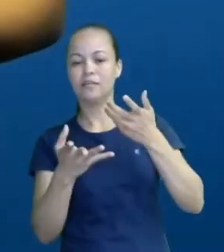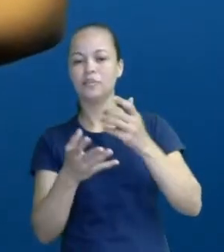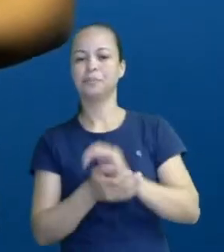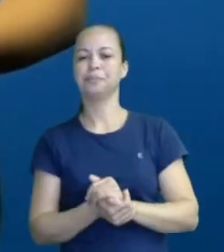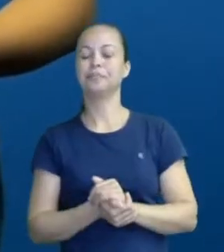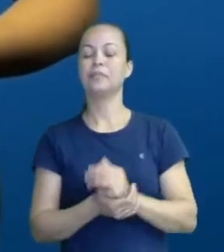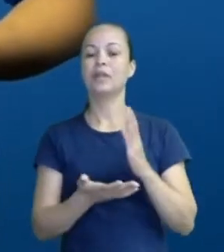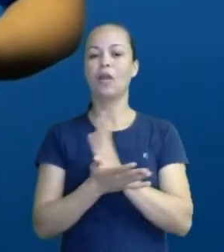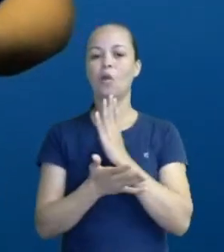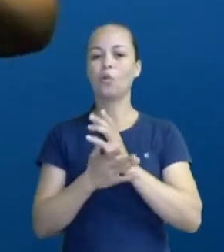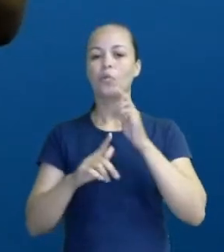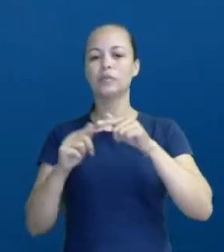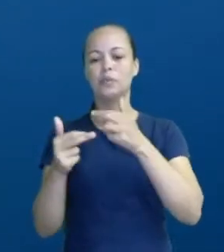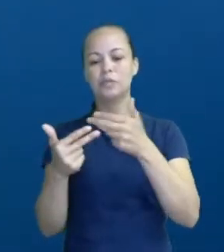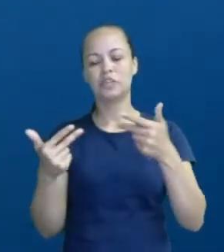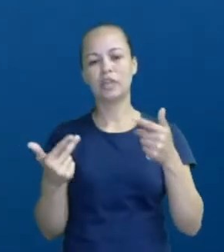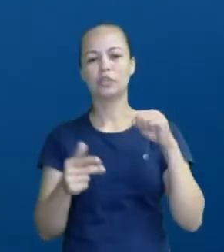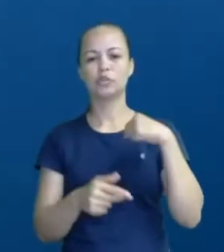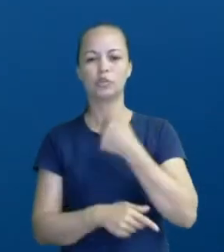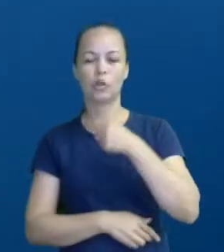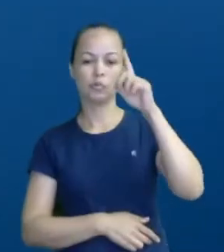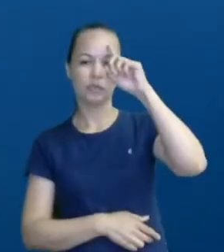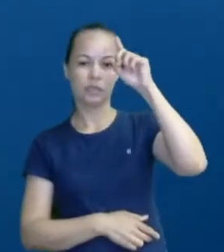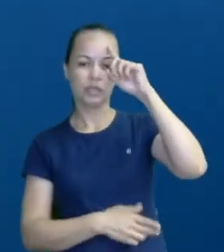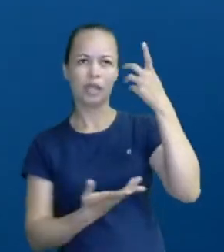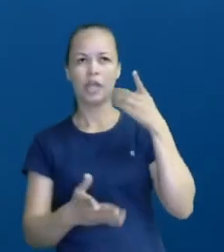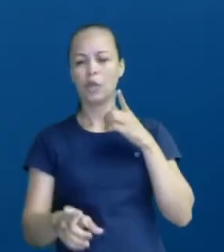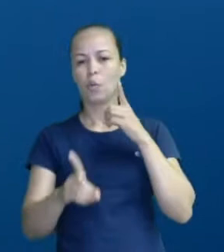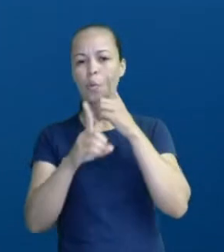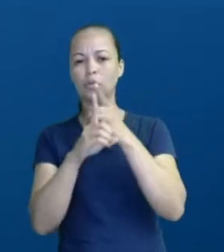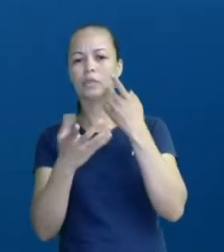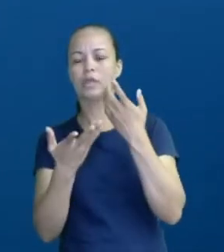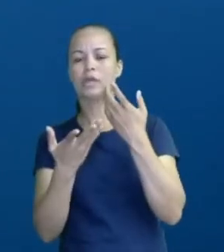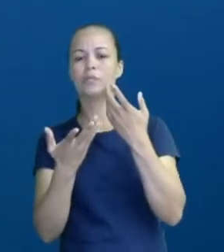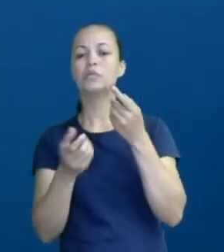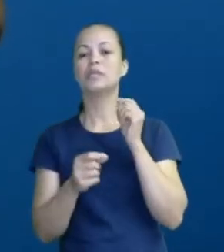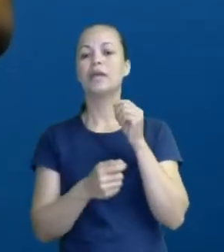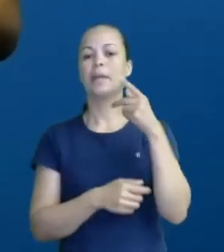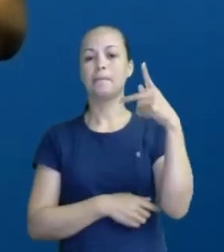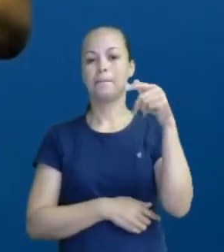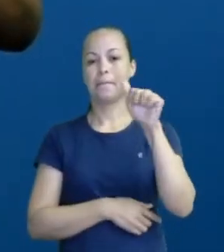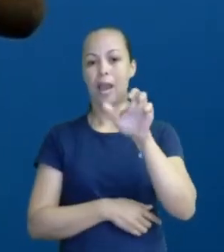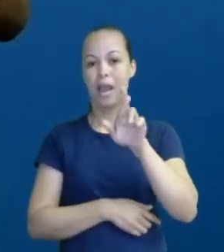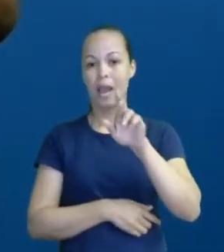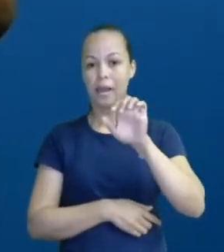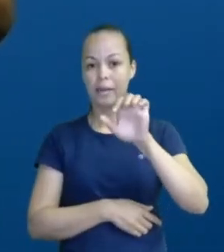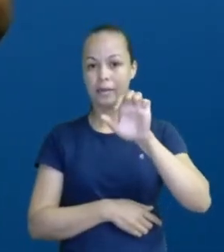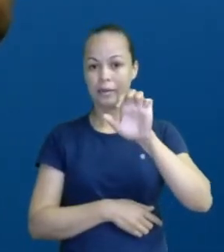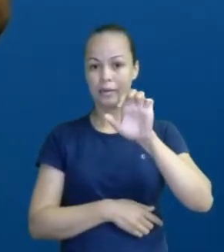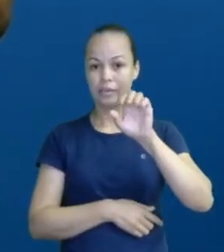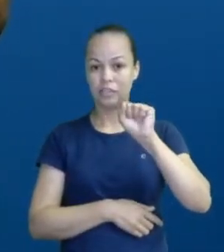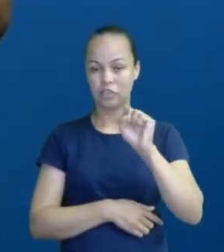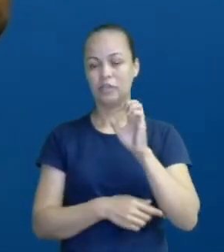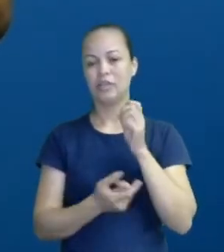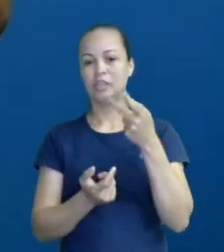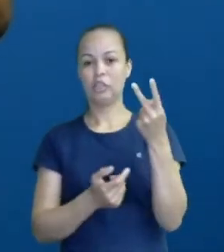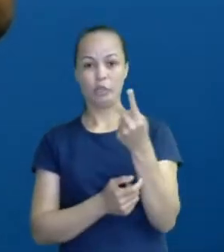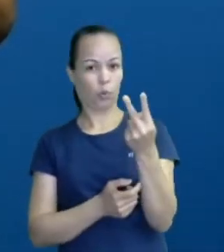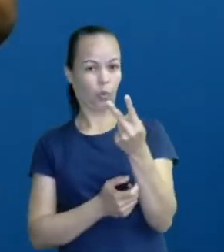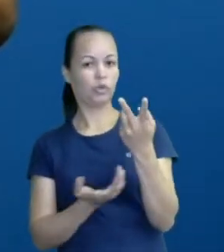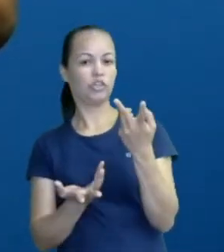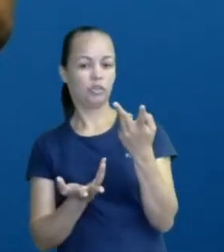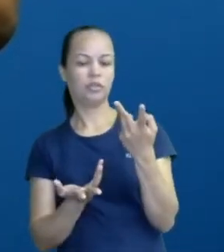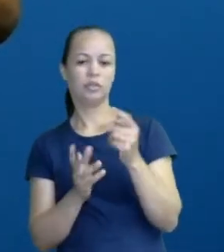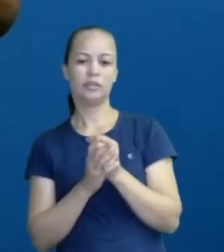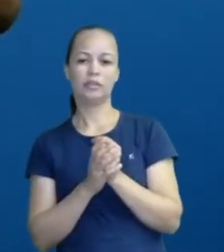dia a dia nós encontramos em pares de 2, certo? De